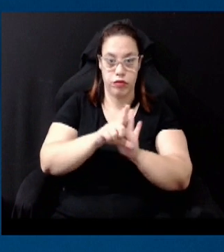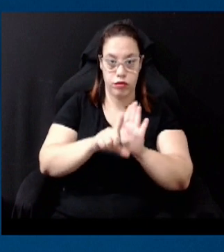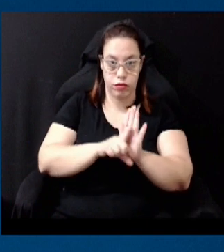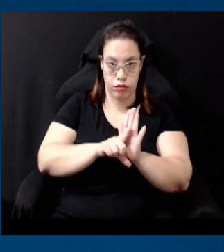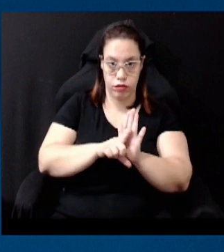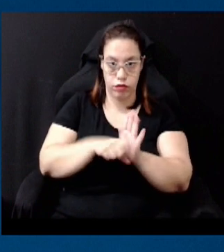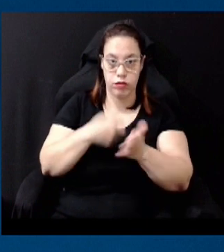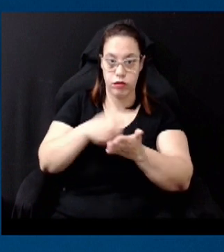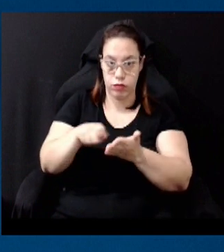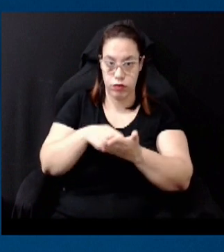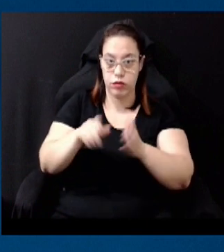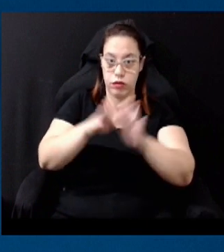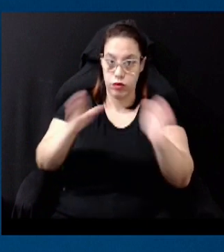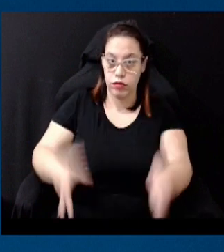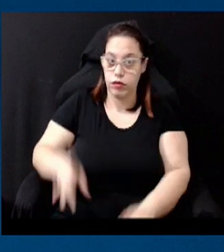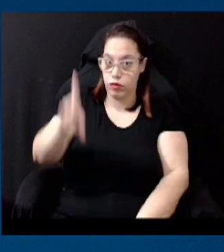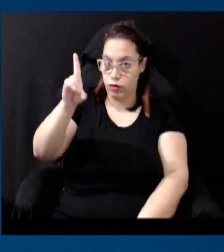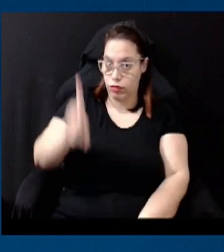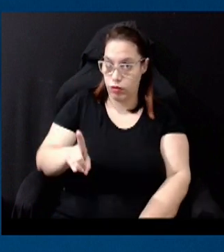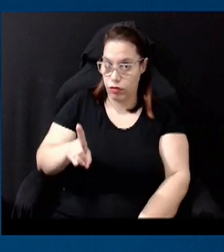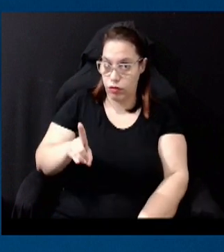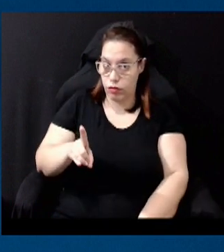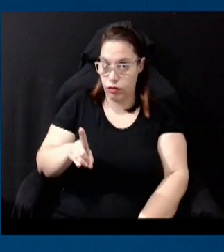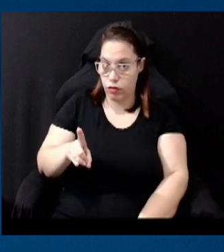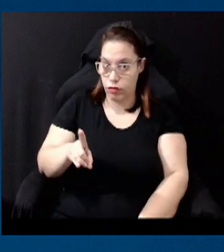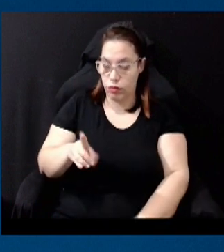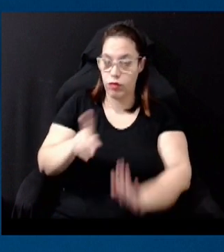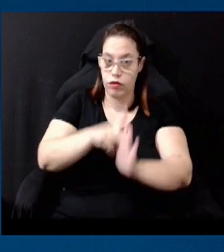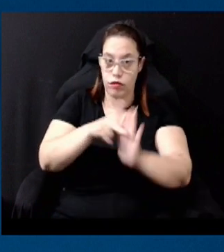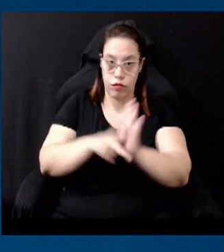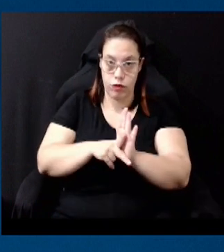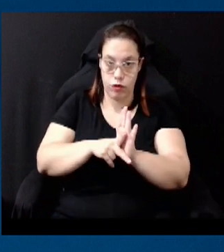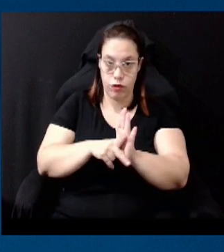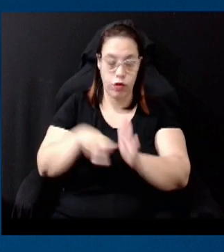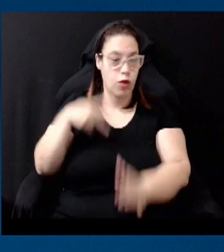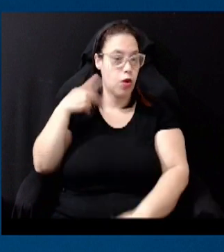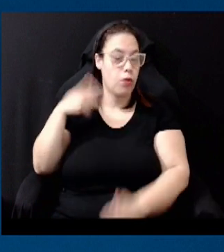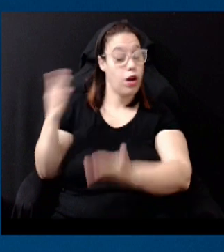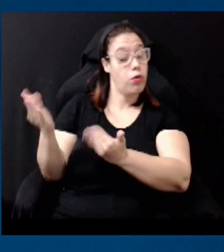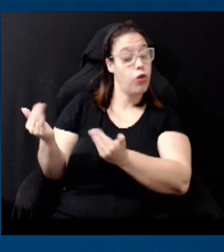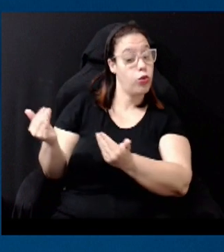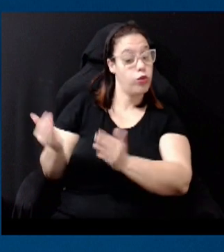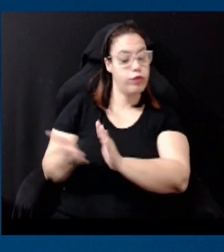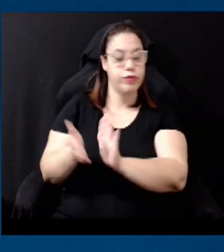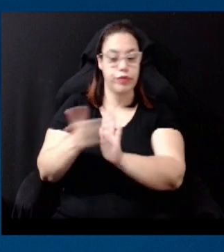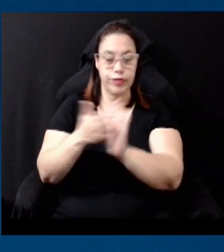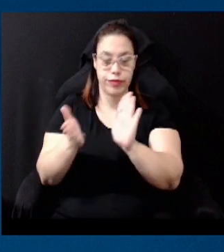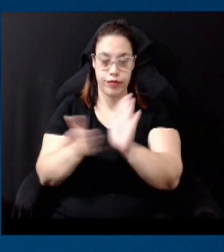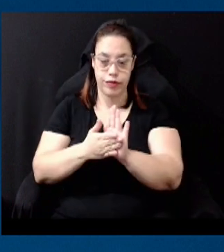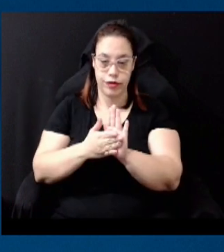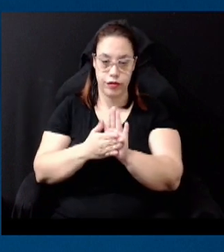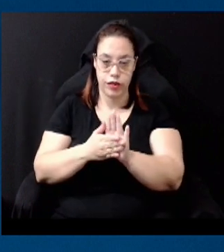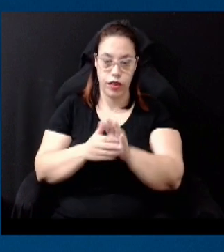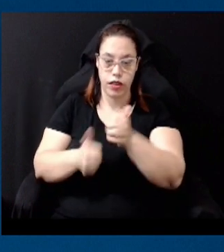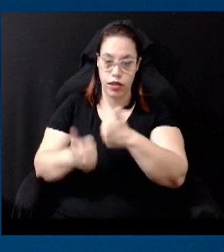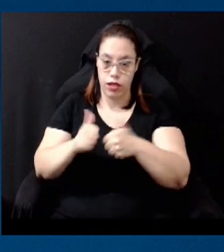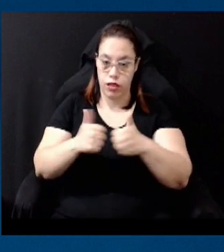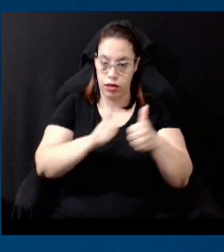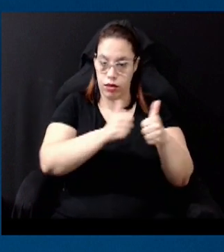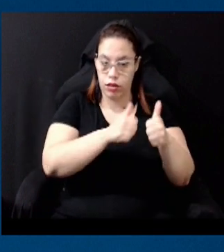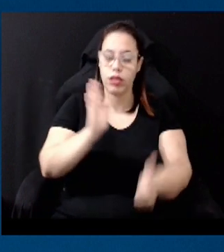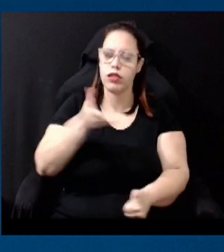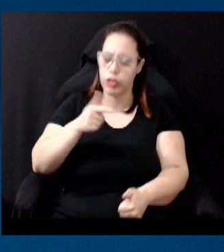da mesa da Câmara, que institui o programa Parlamento Jovem. A proposta reformula o programa já